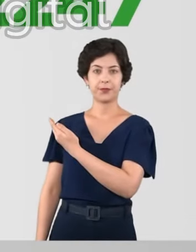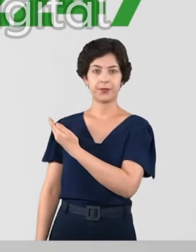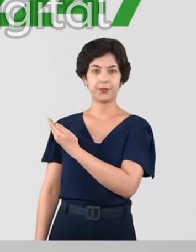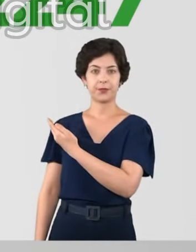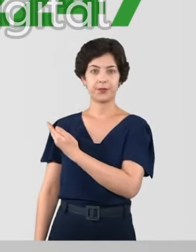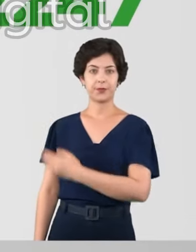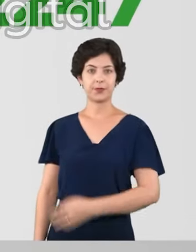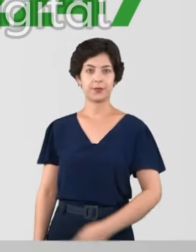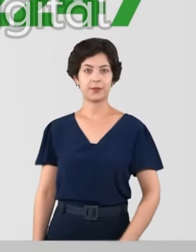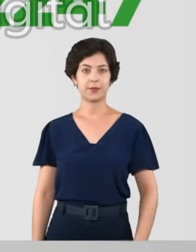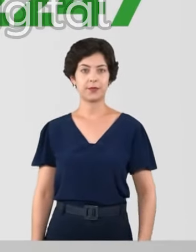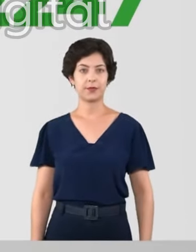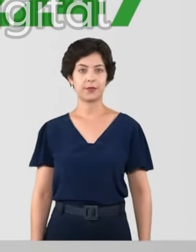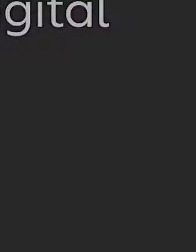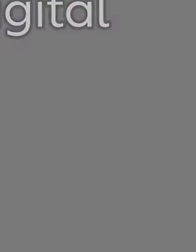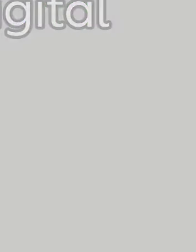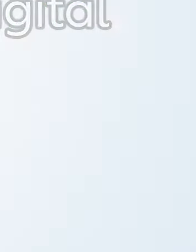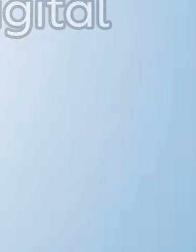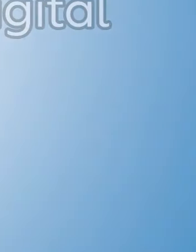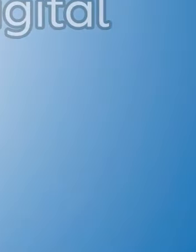Vote 222-47.